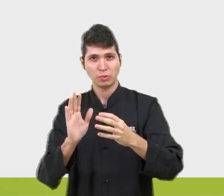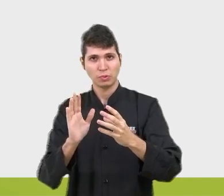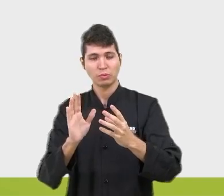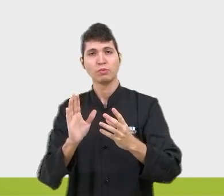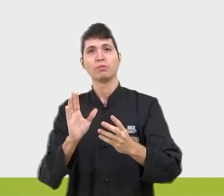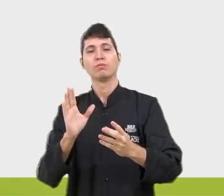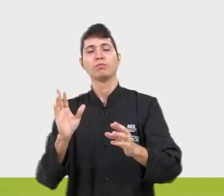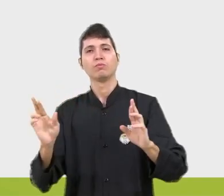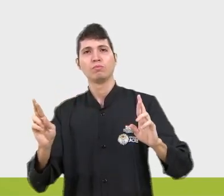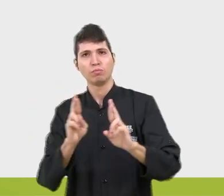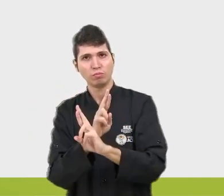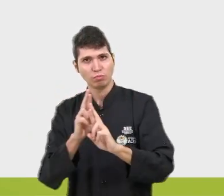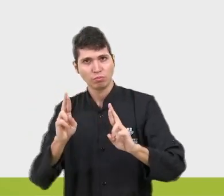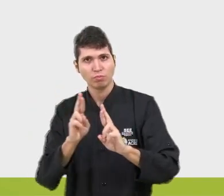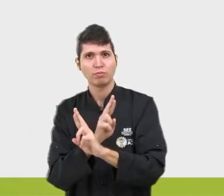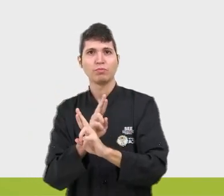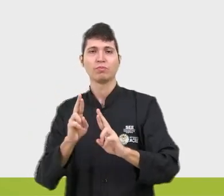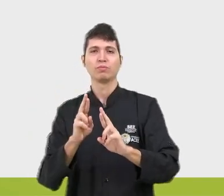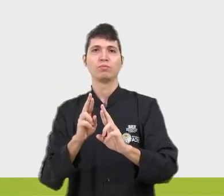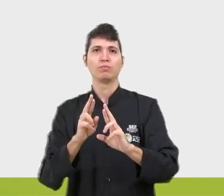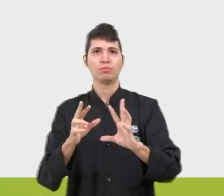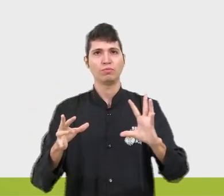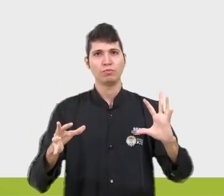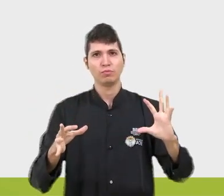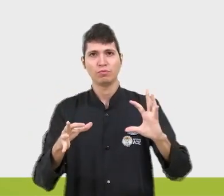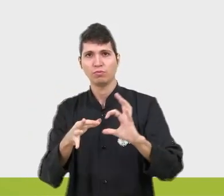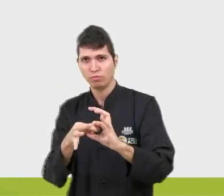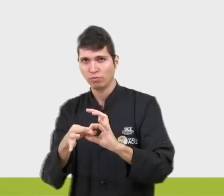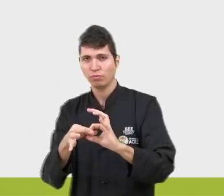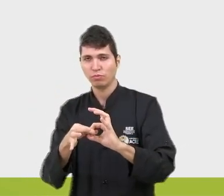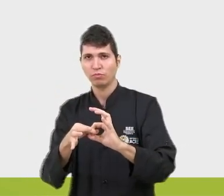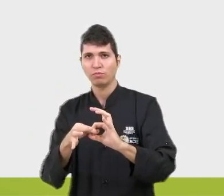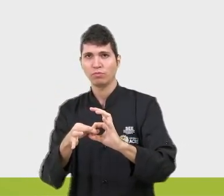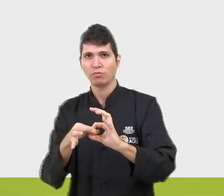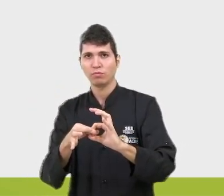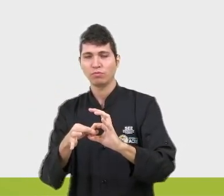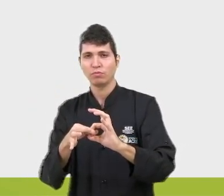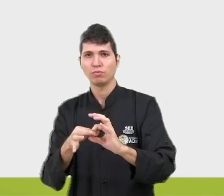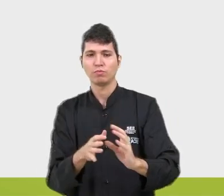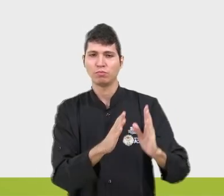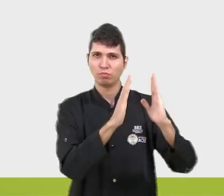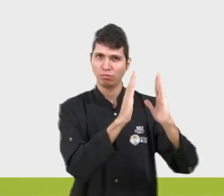relação entre eles, né? Fazer a ligação entre o que foi dito anteriormente.